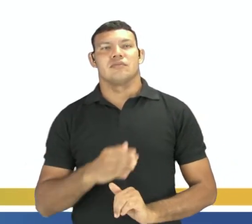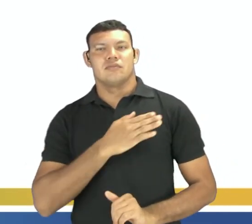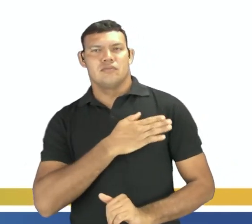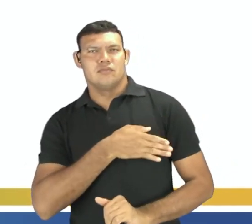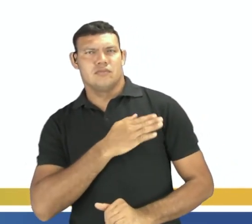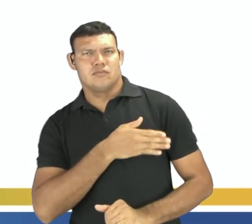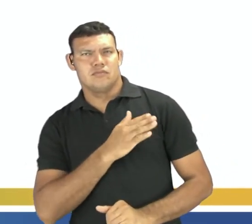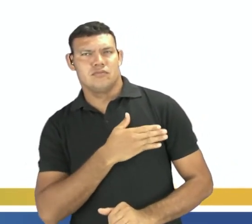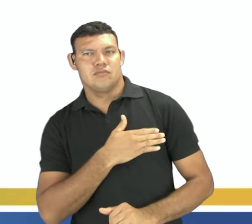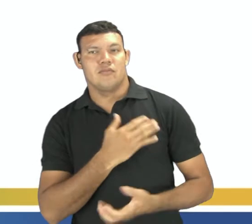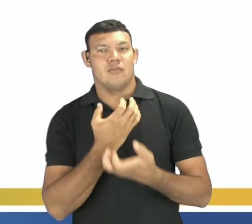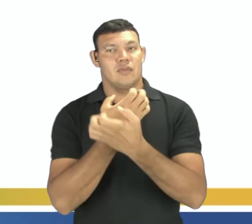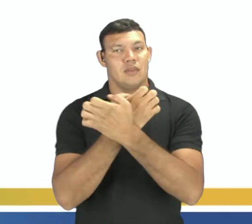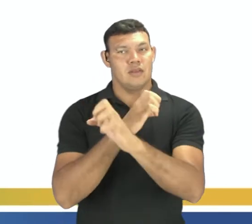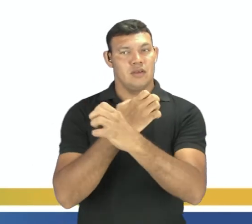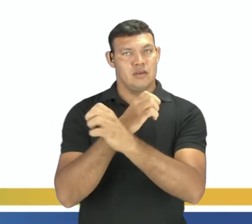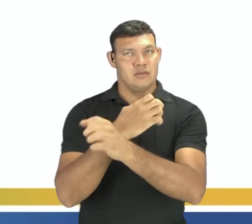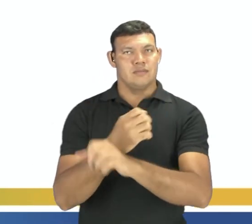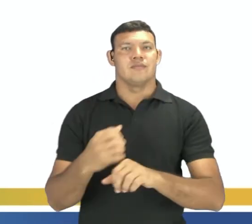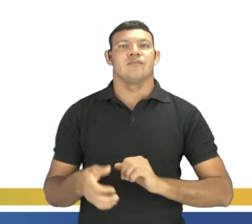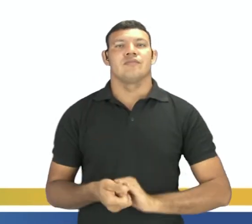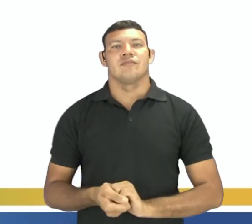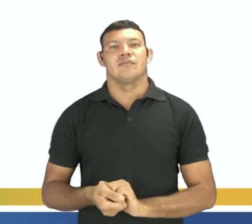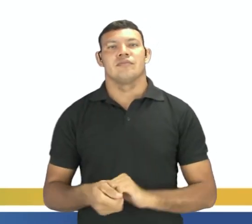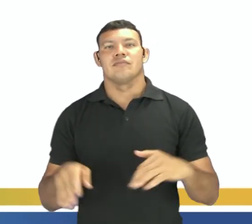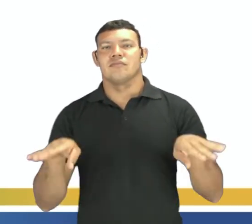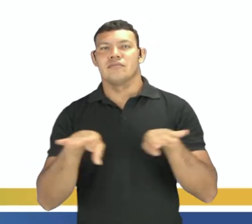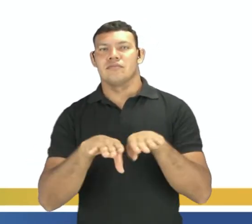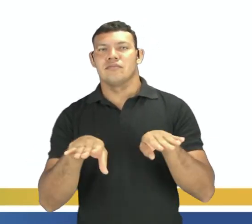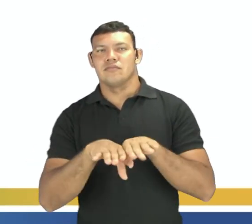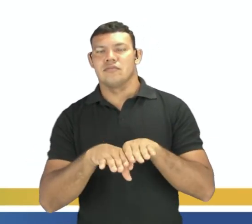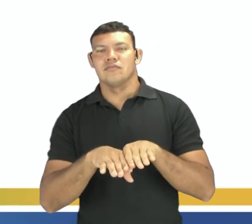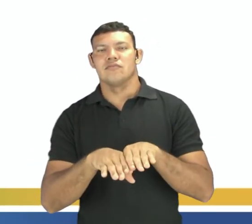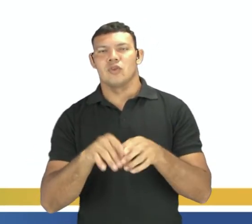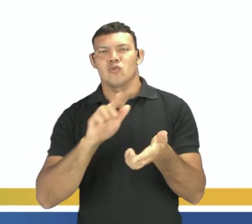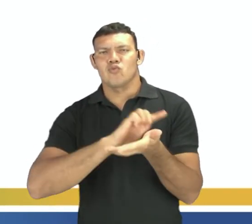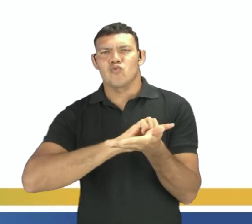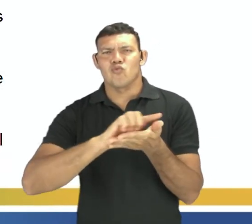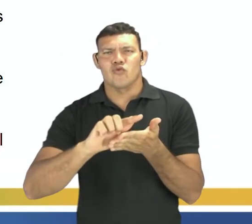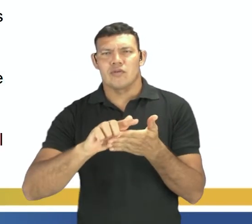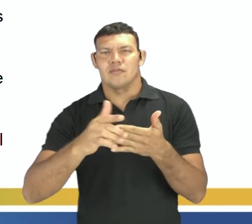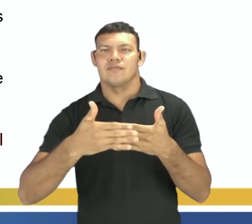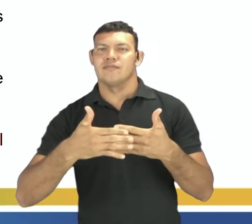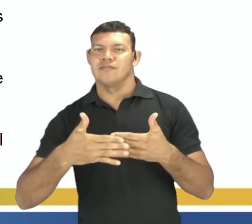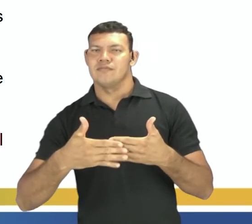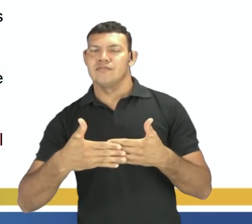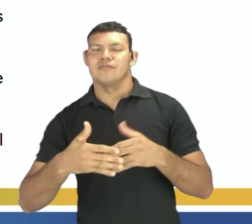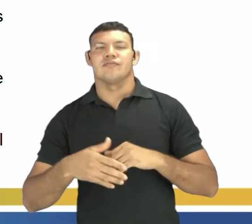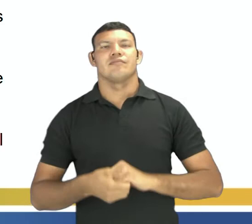muscular esquelético. Também nós vamos ter o tecido muscular liso.